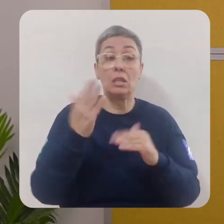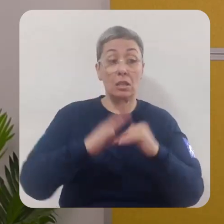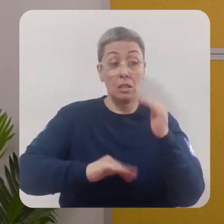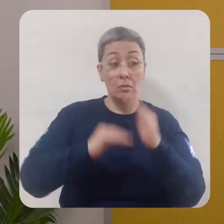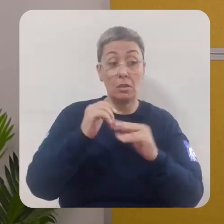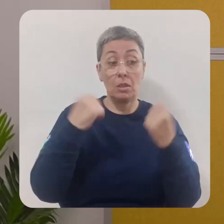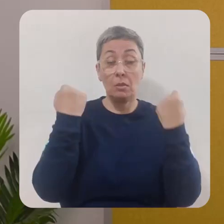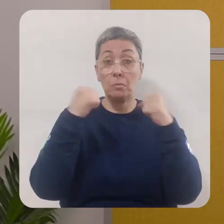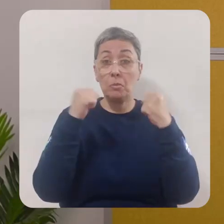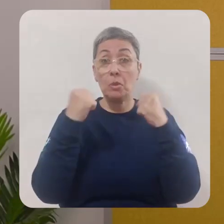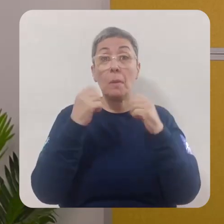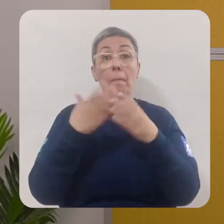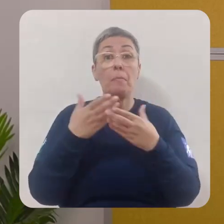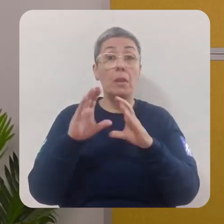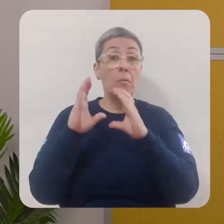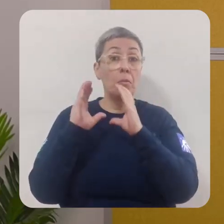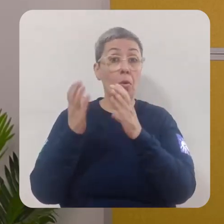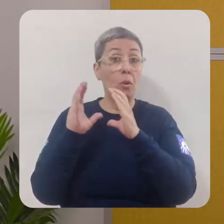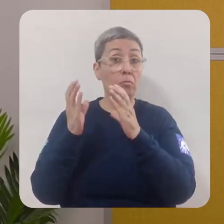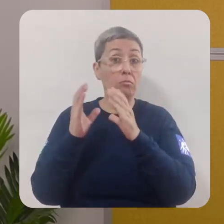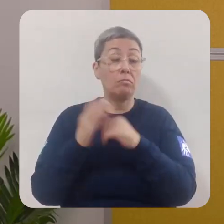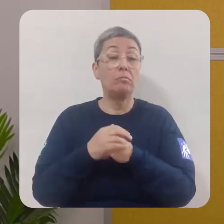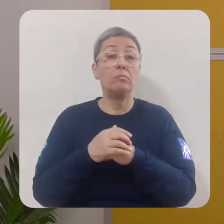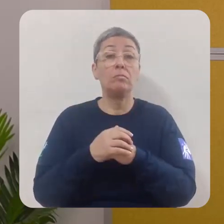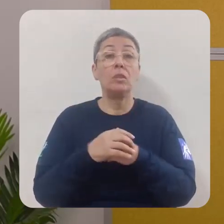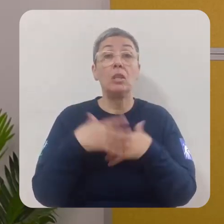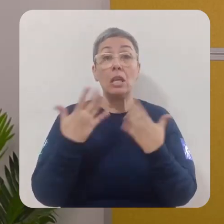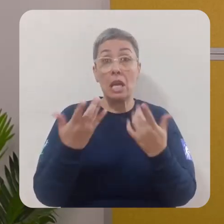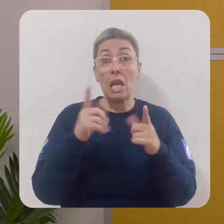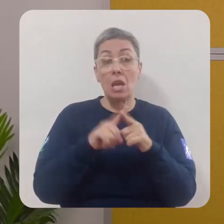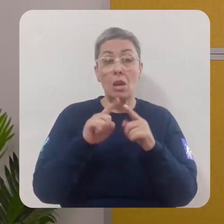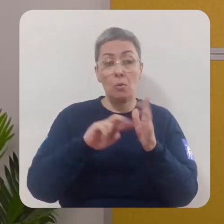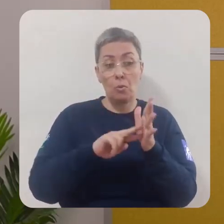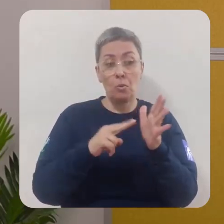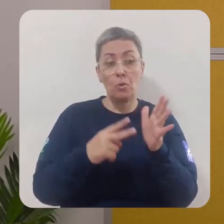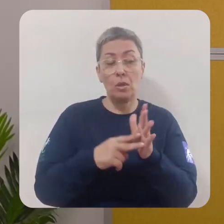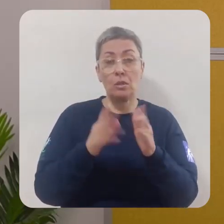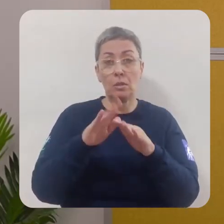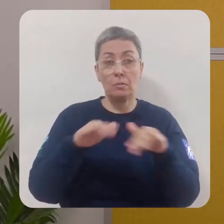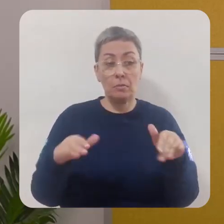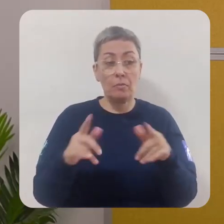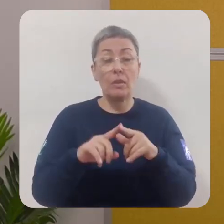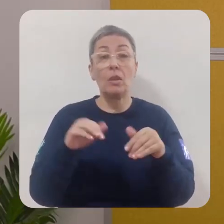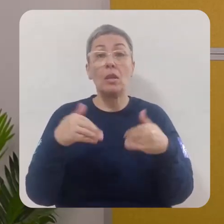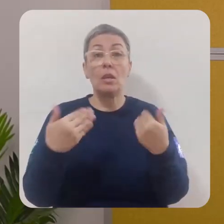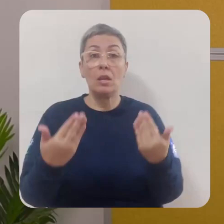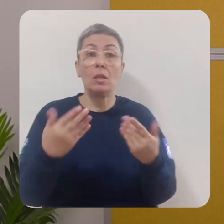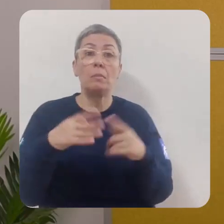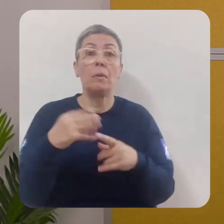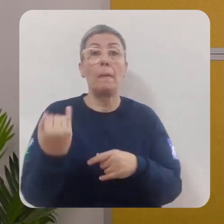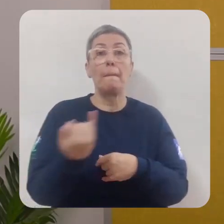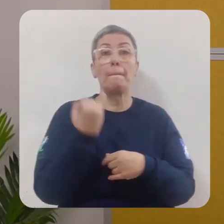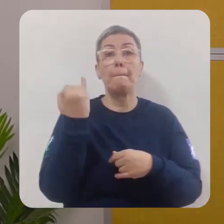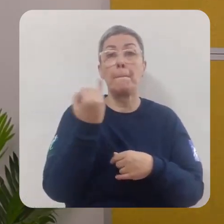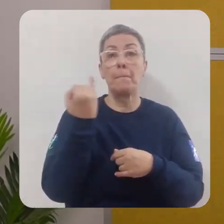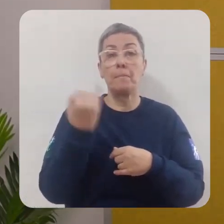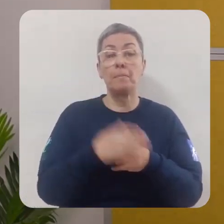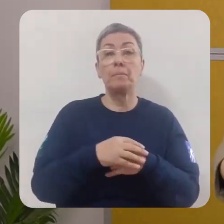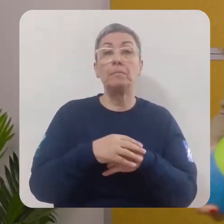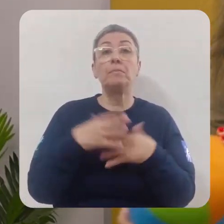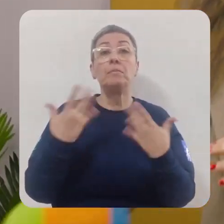importante. E na atividade de educação física eu posso colocar lá uma bola, né? Que é o que dá significado para essa criança. Então, isso é